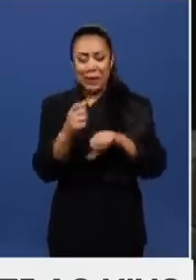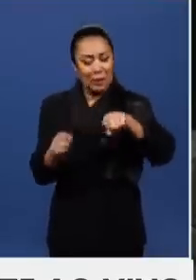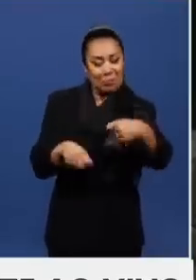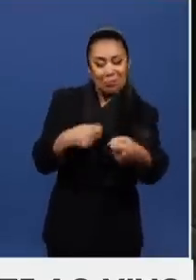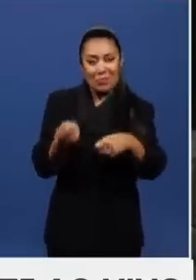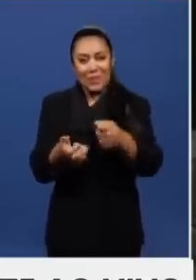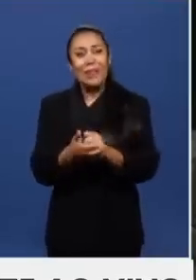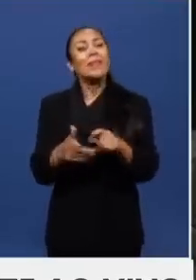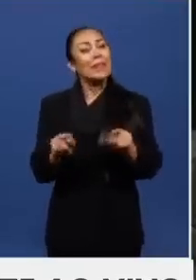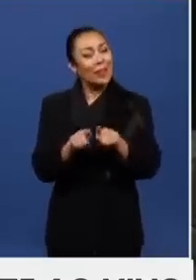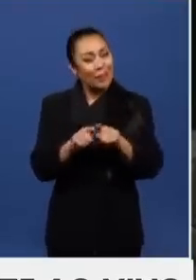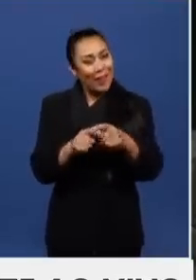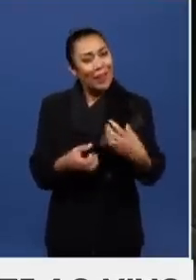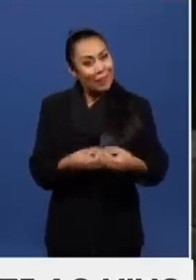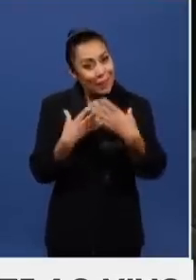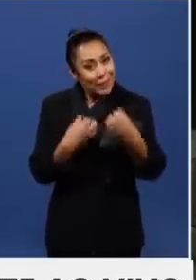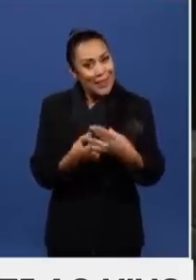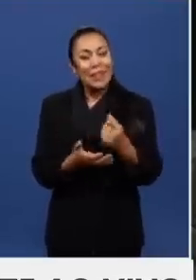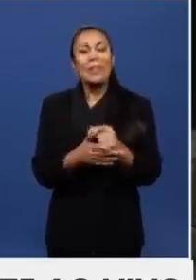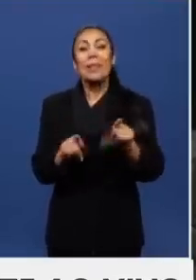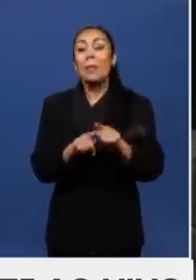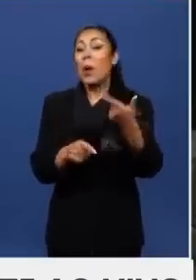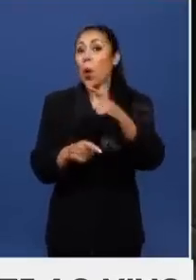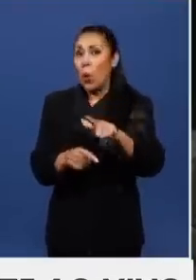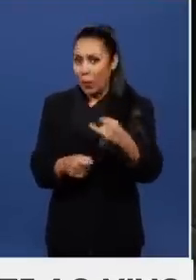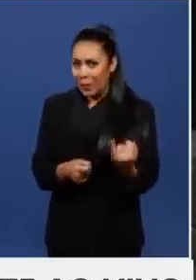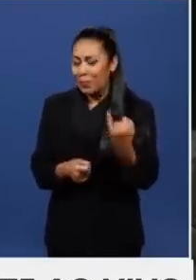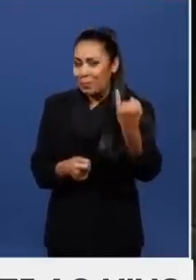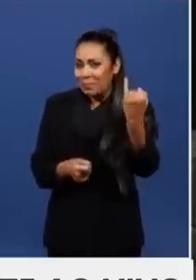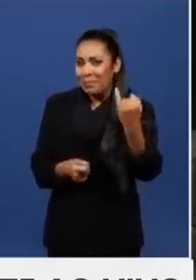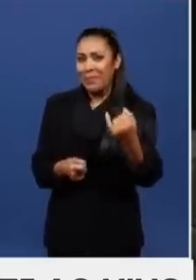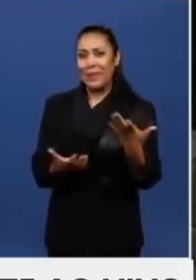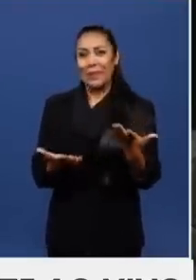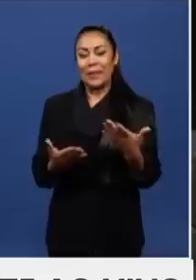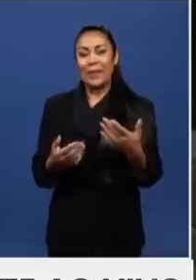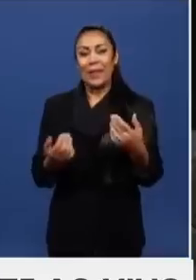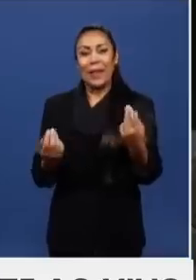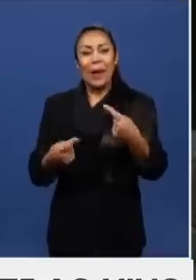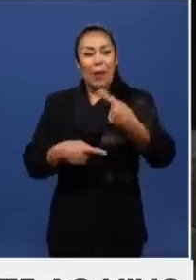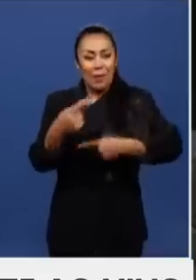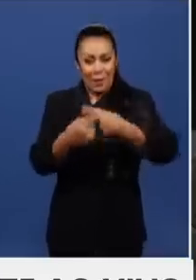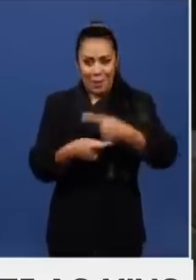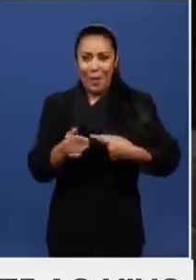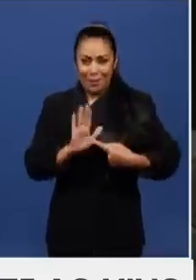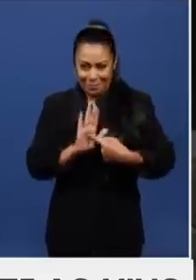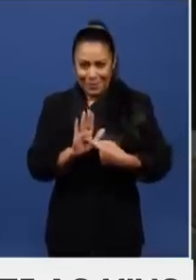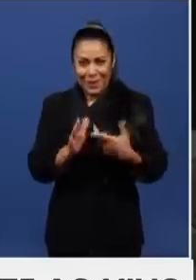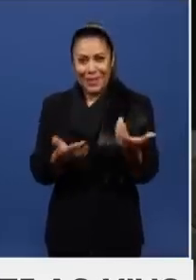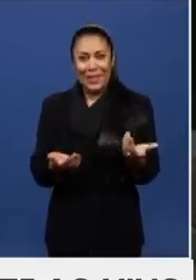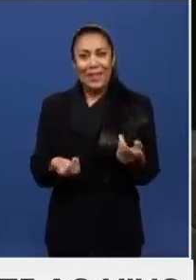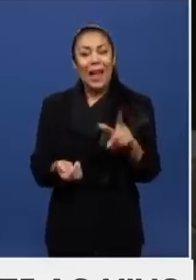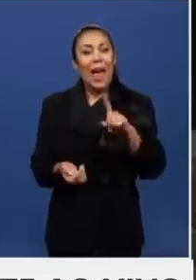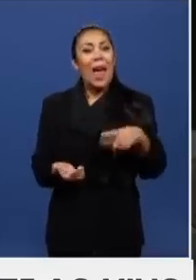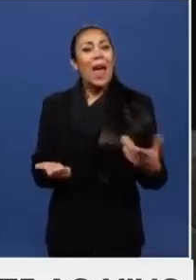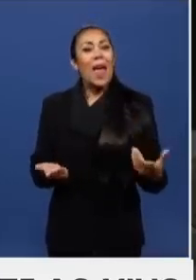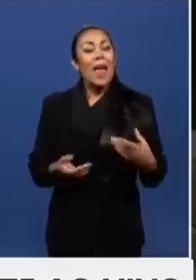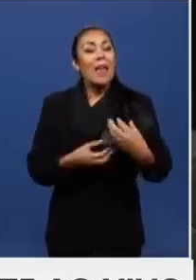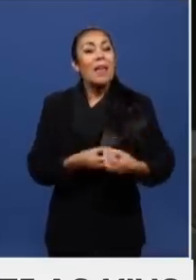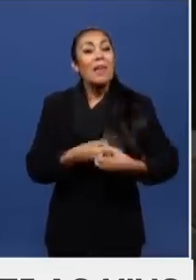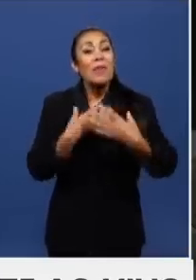isso é informação também. E também a outra informação que eu acho importante, que esse formato oferece, é a